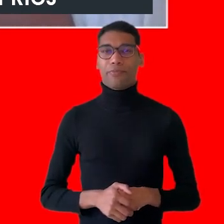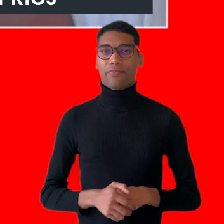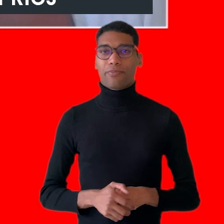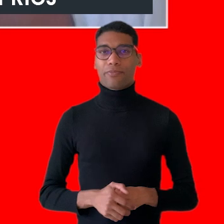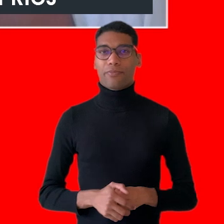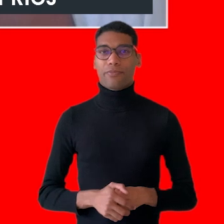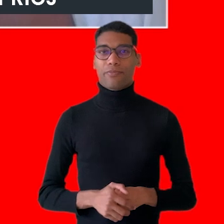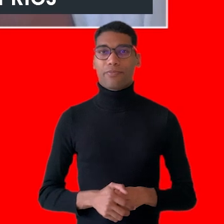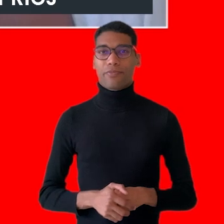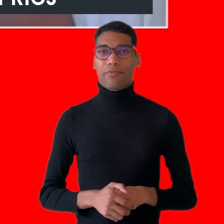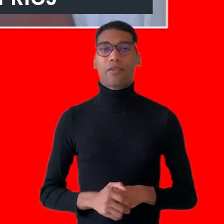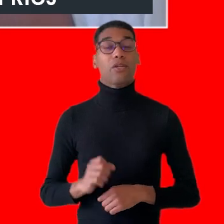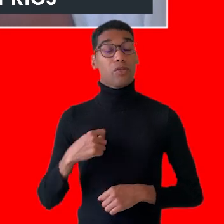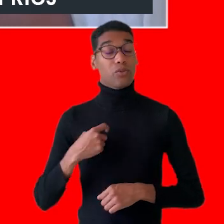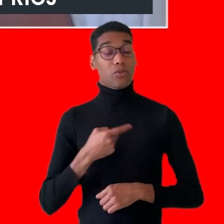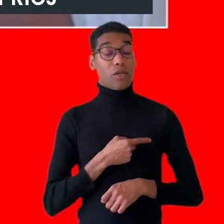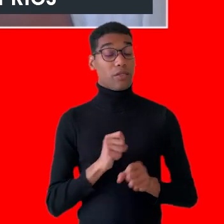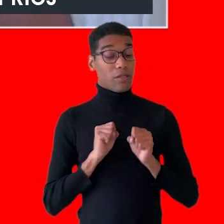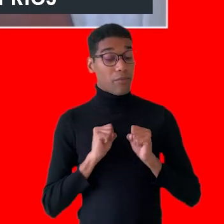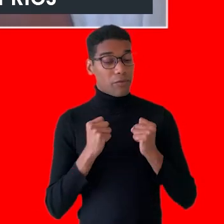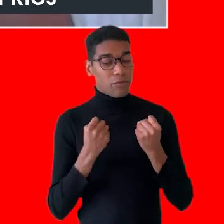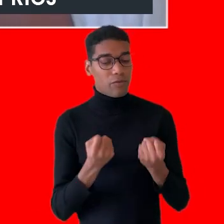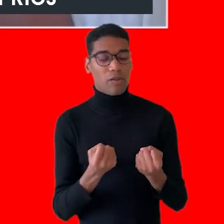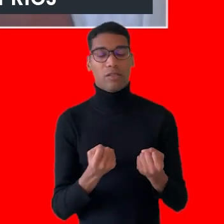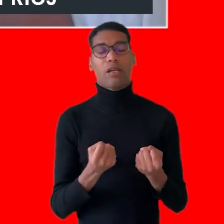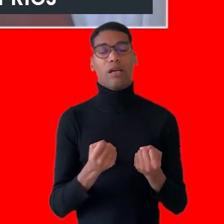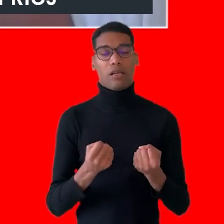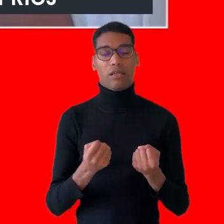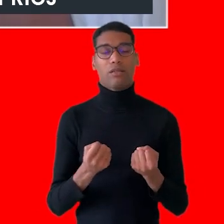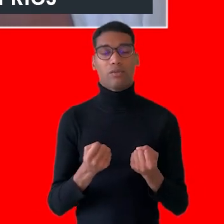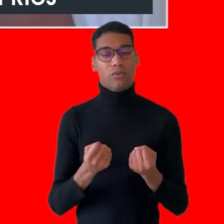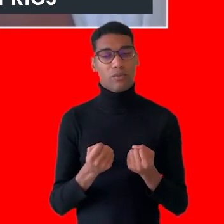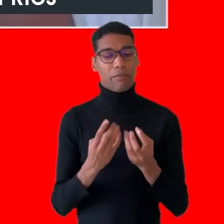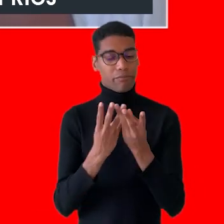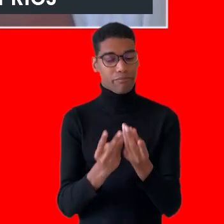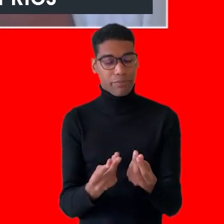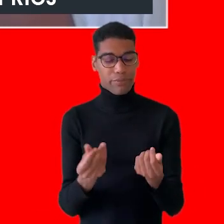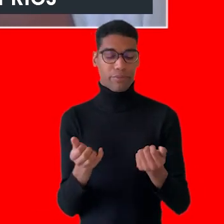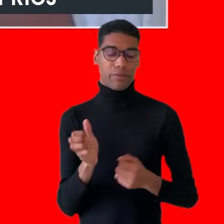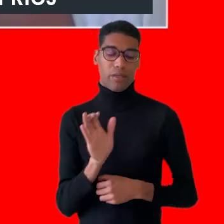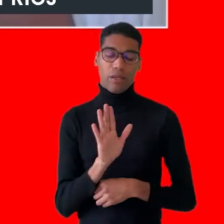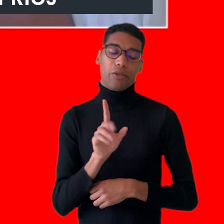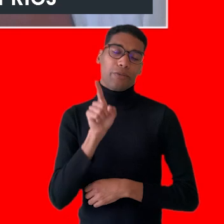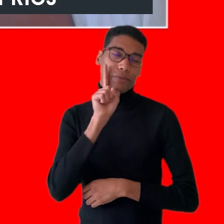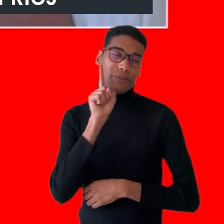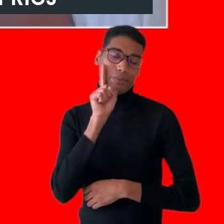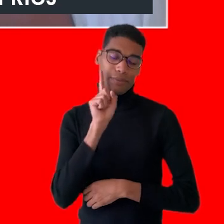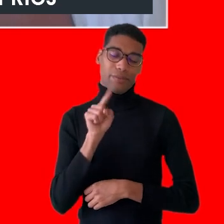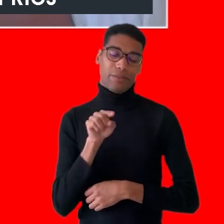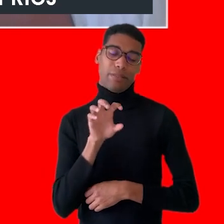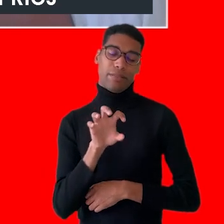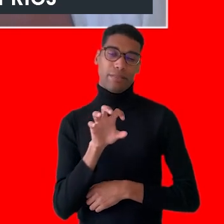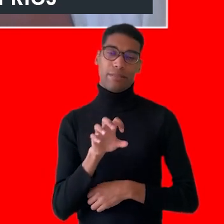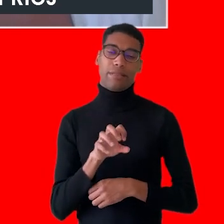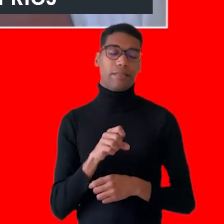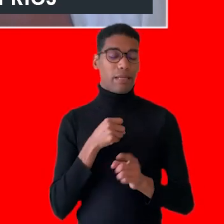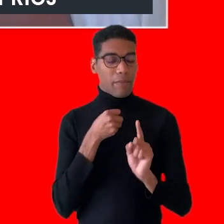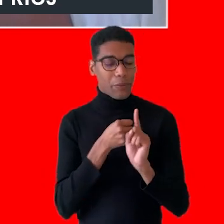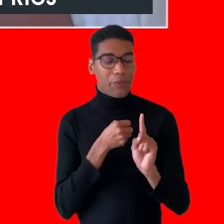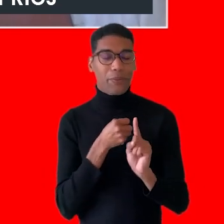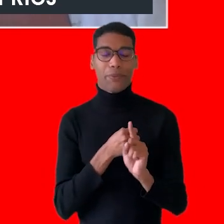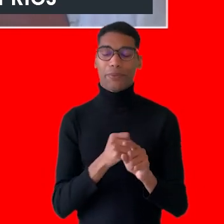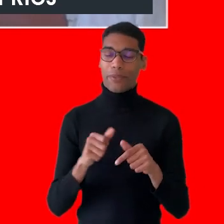realmente lutado, procurado resistir, né? Porque o nosso dia a dia é isso mesmo, é luta, é